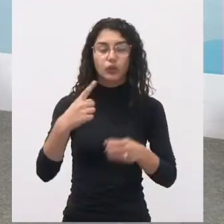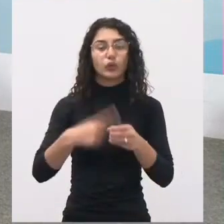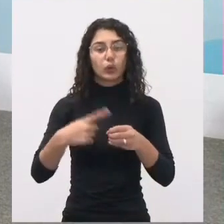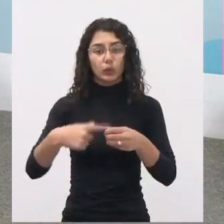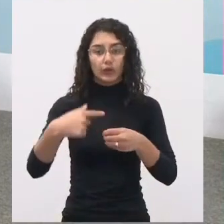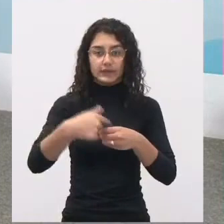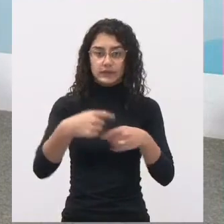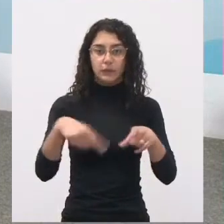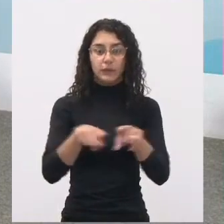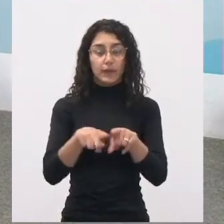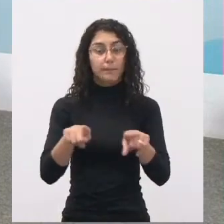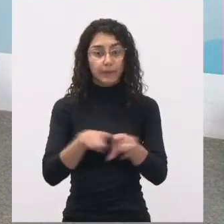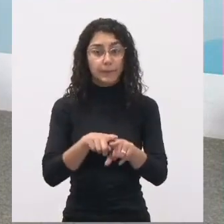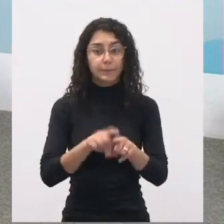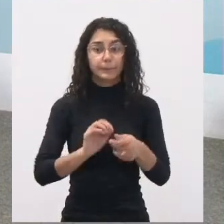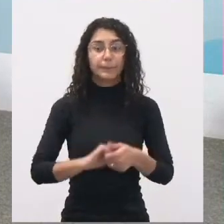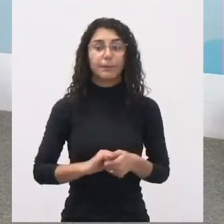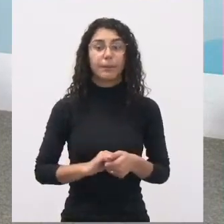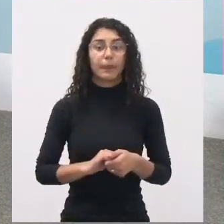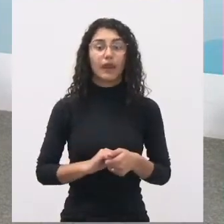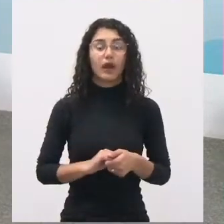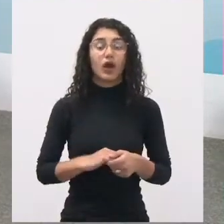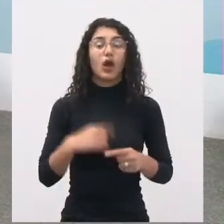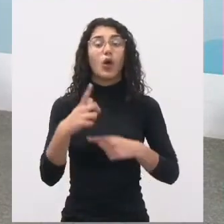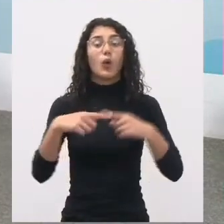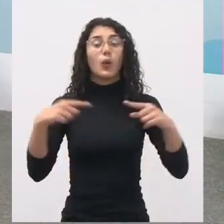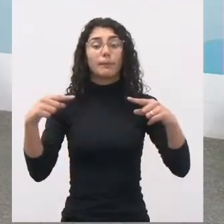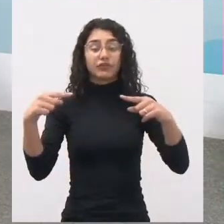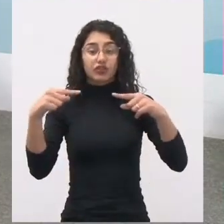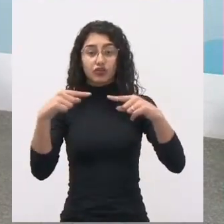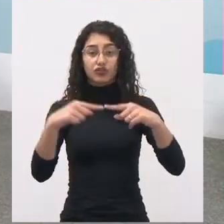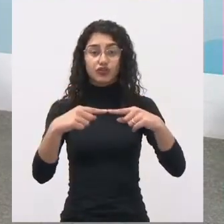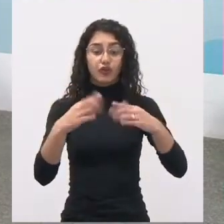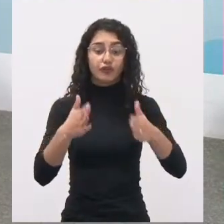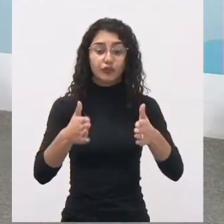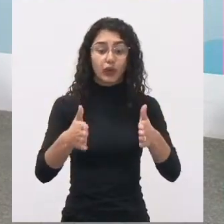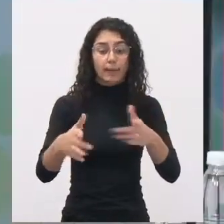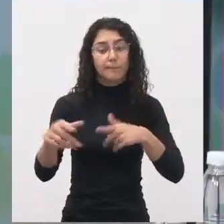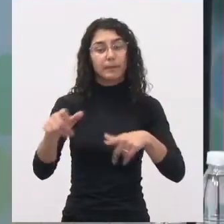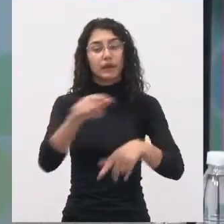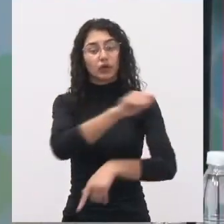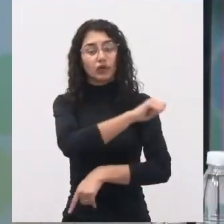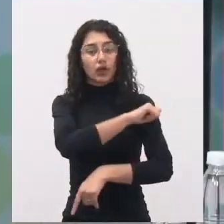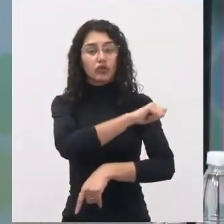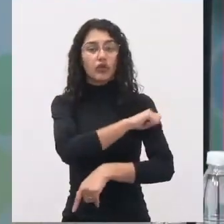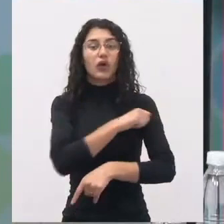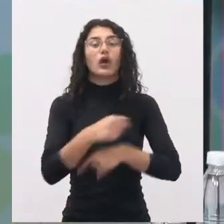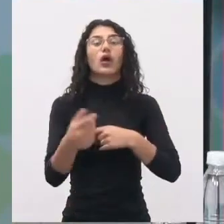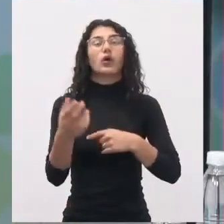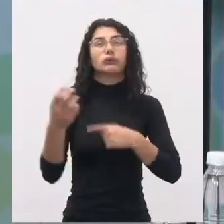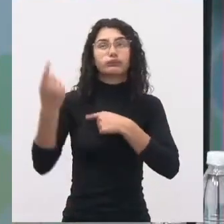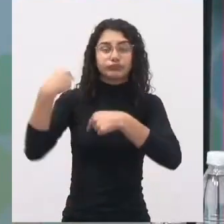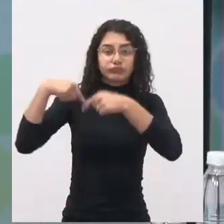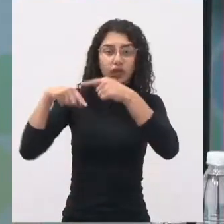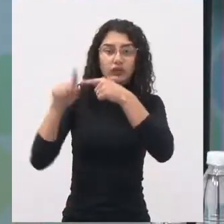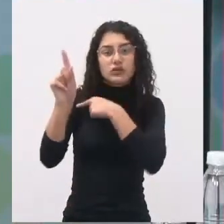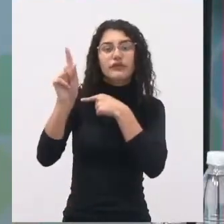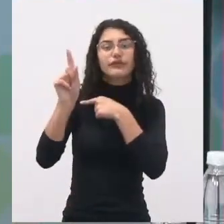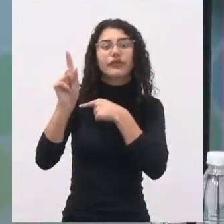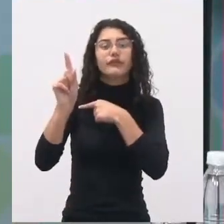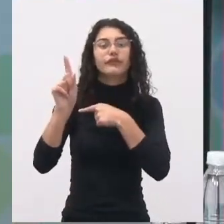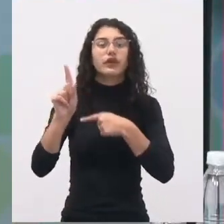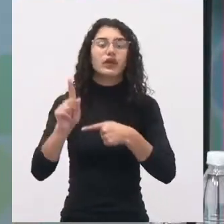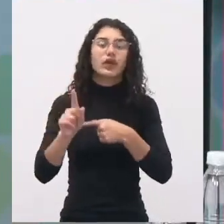a ideia é o objetivo, a trajetória escolar, que eles consigam desenvolver ao longo, né, da sua